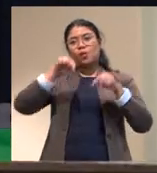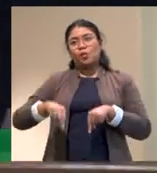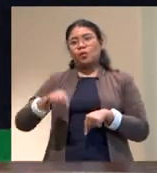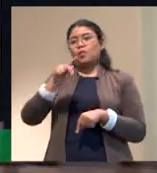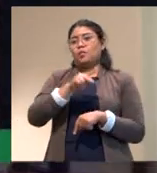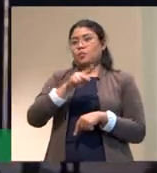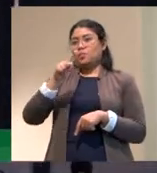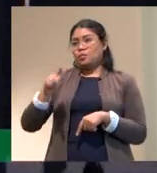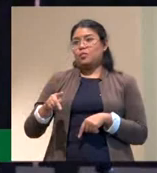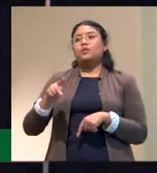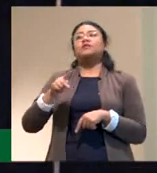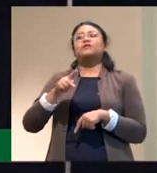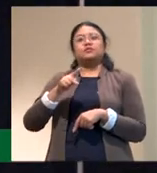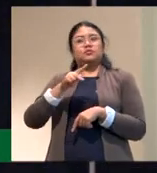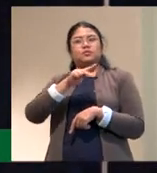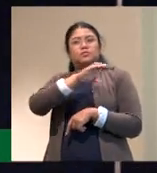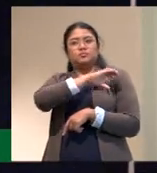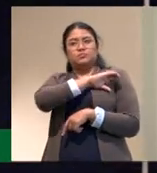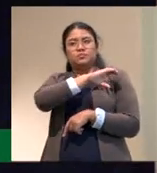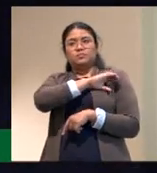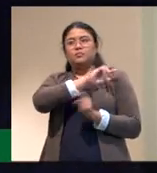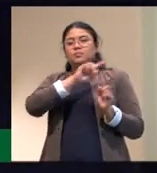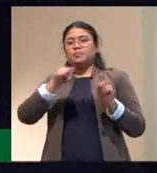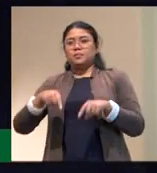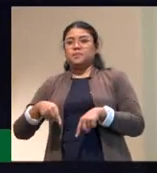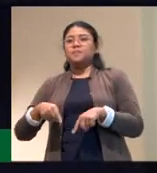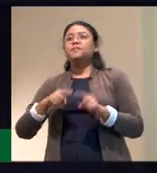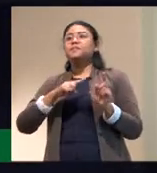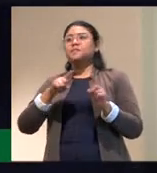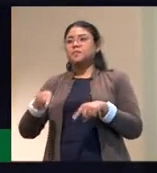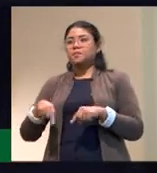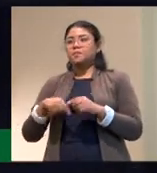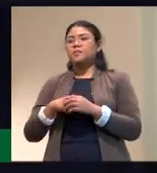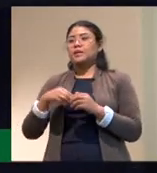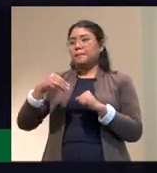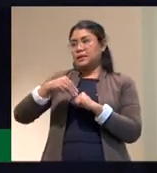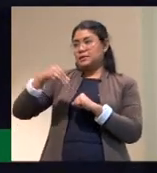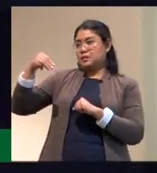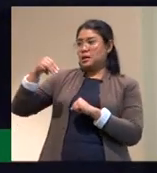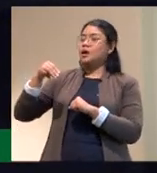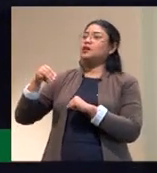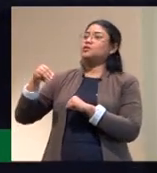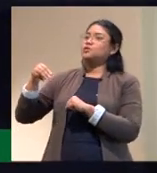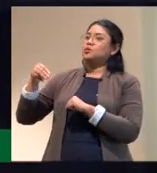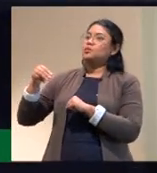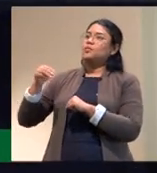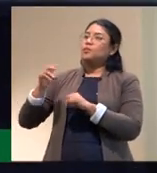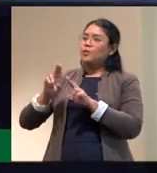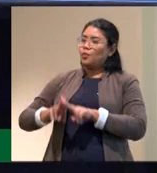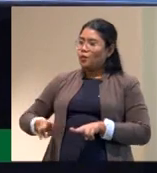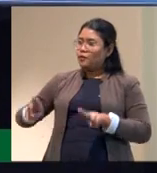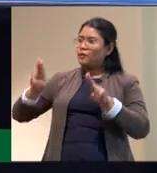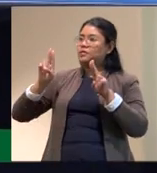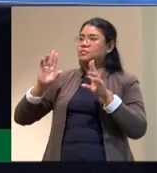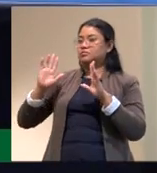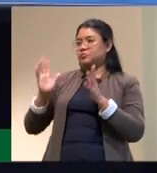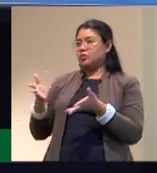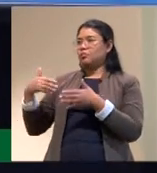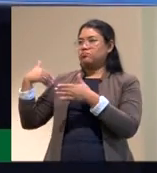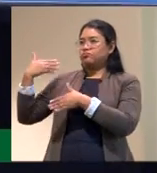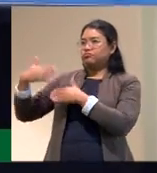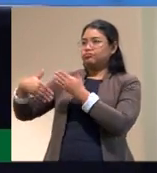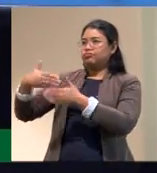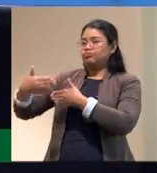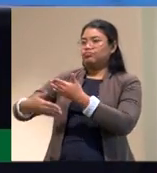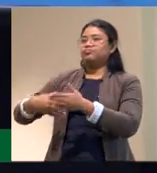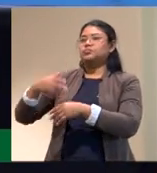de educação infantil da rede. Vim para fazer o mestrado aqui na UFSC e, como professora, já vinha de uma trajetória de